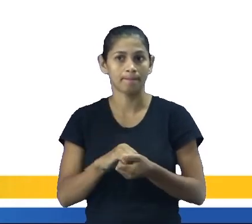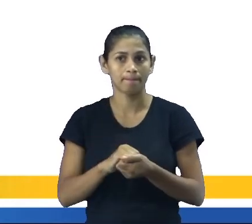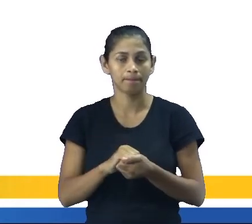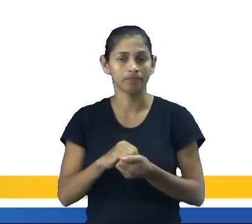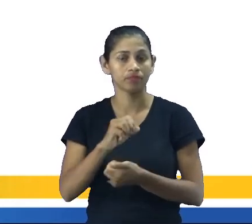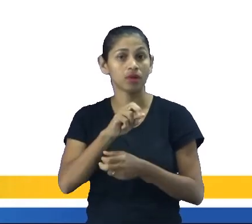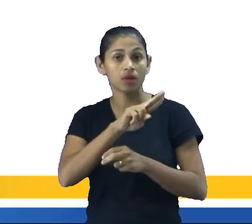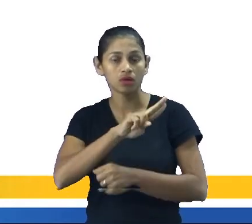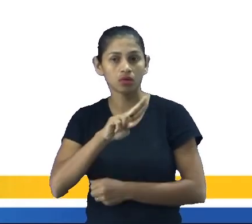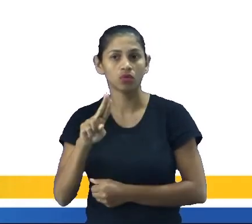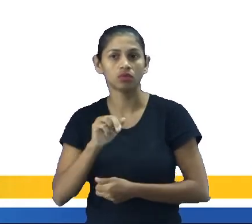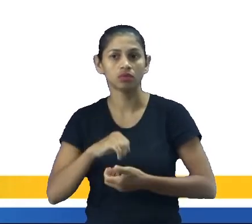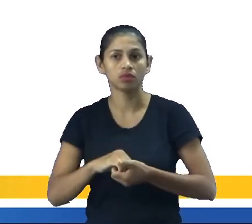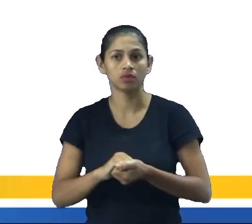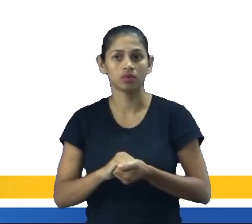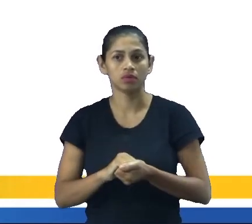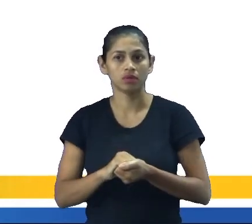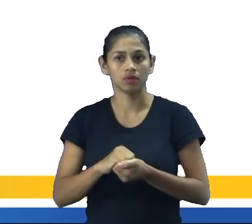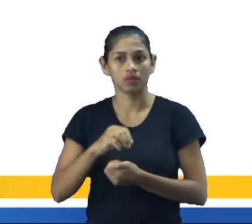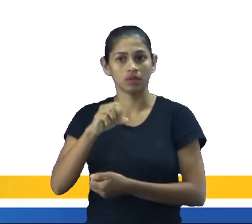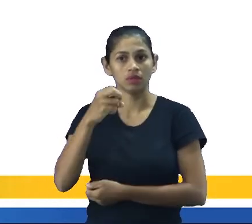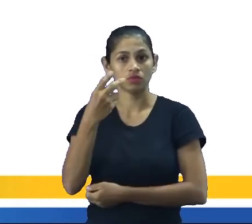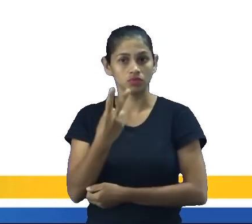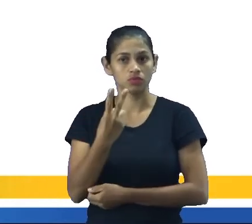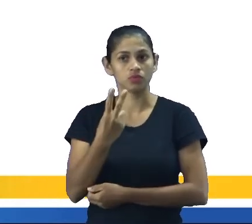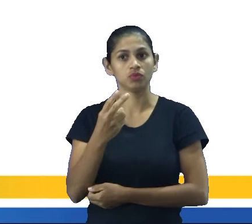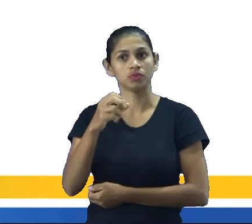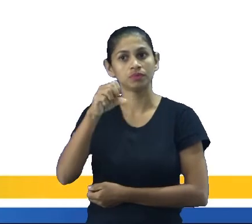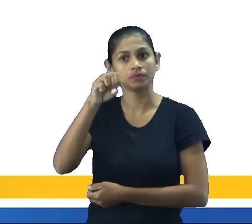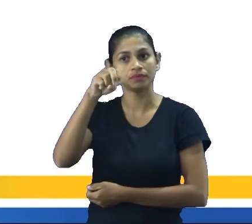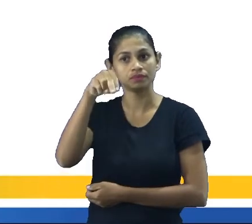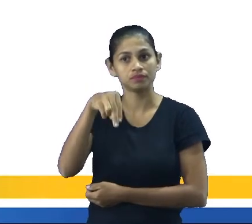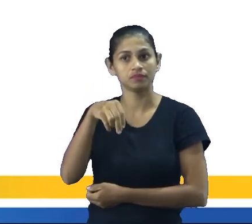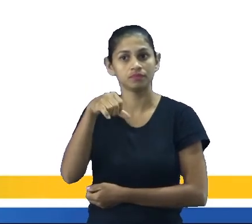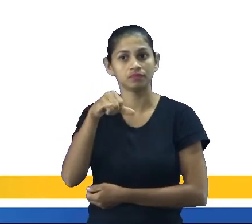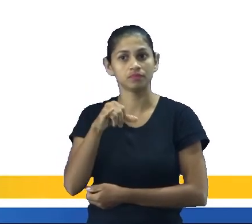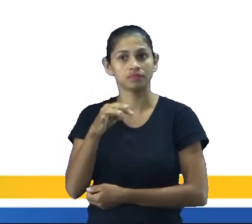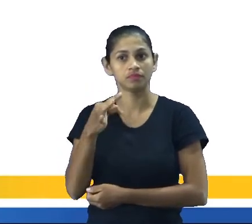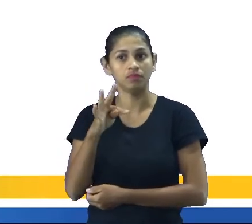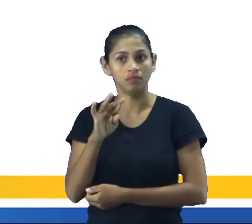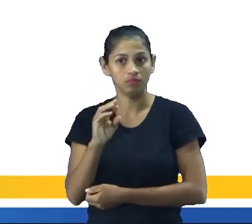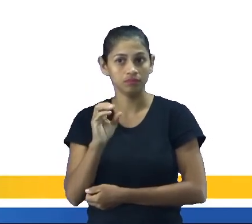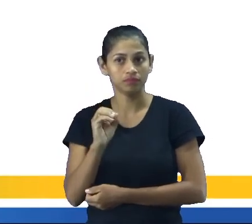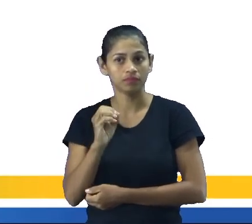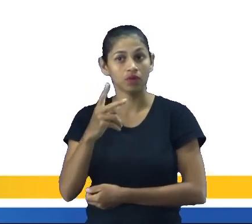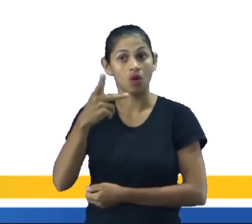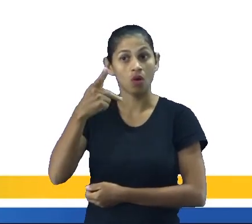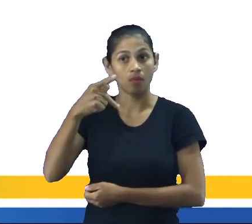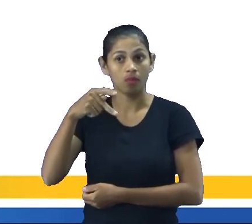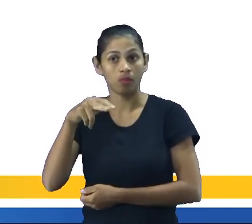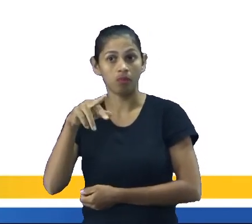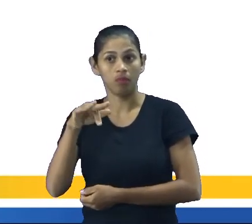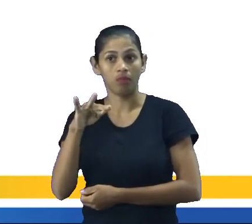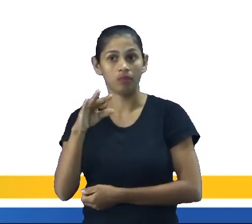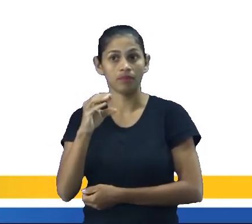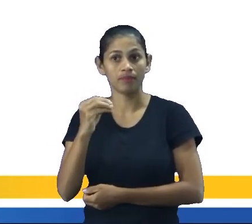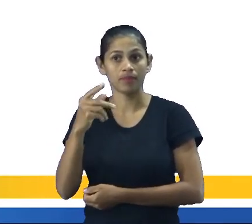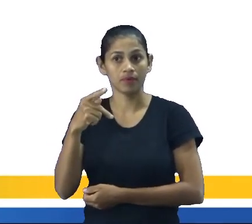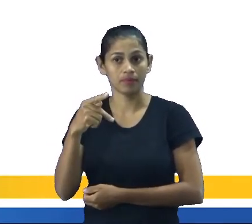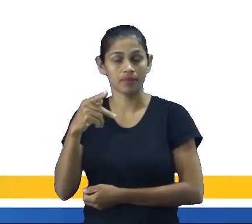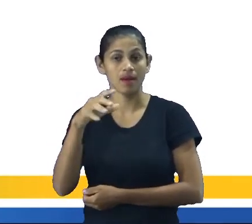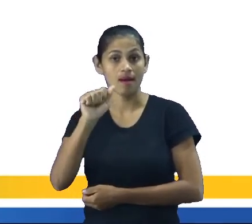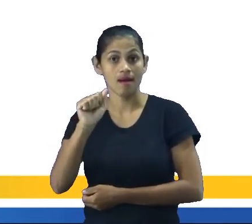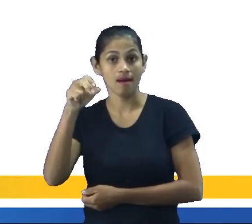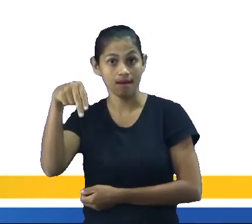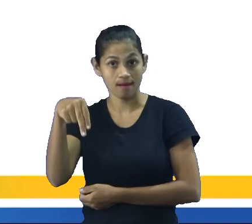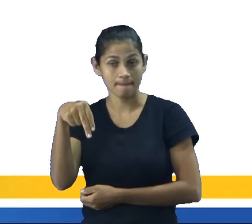ficar nitro, a quantidade de carbonos, então é prop, ligação simples, então